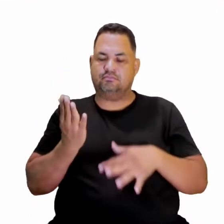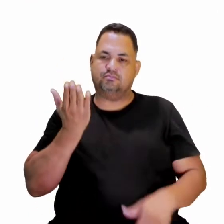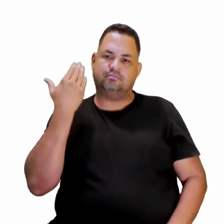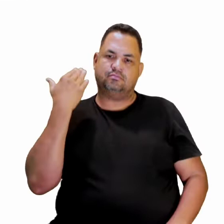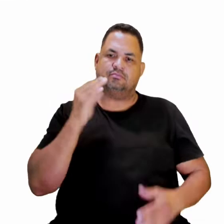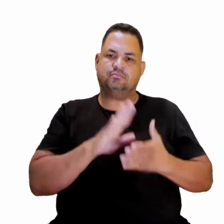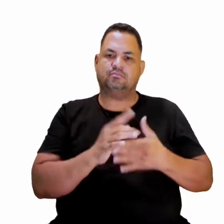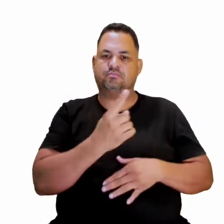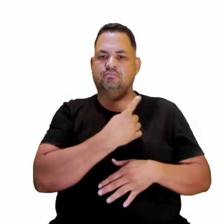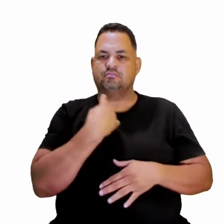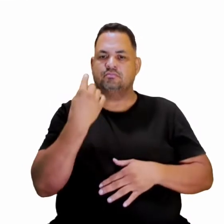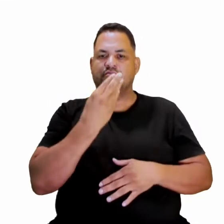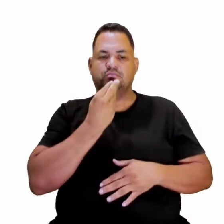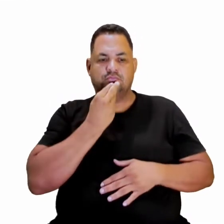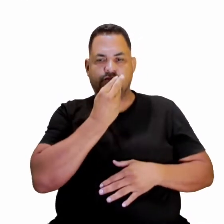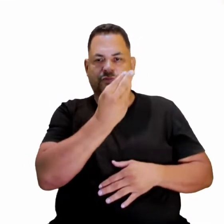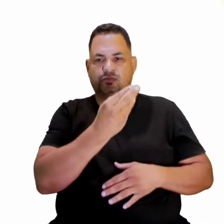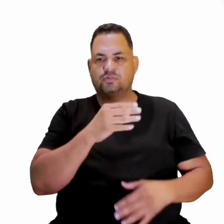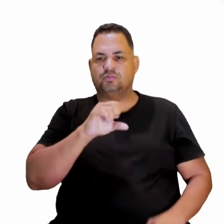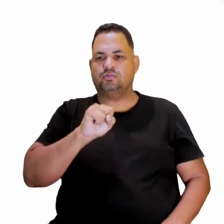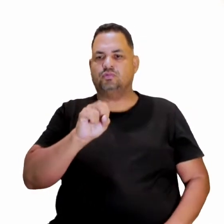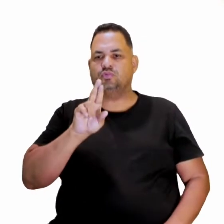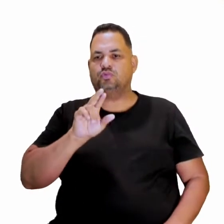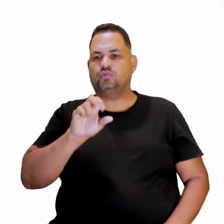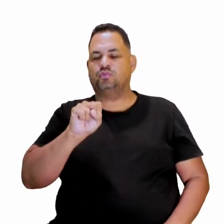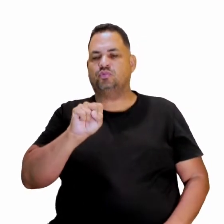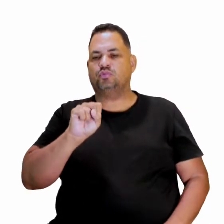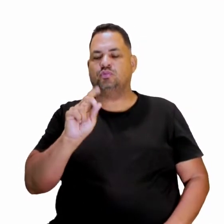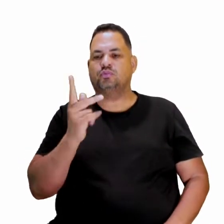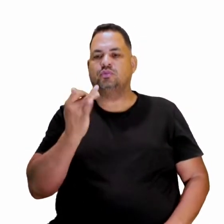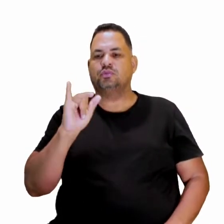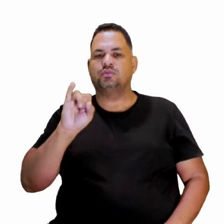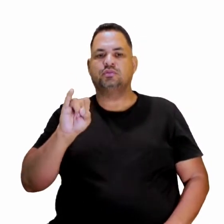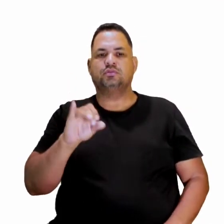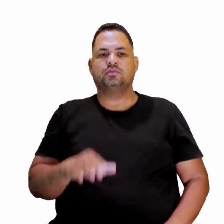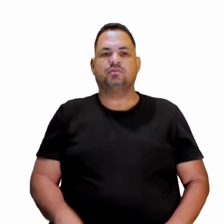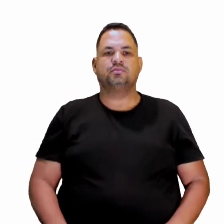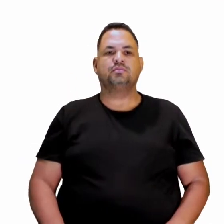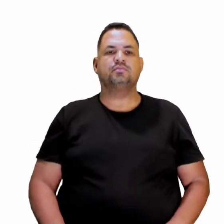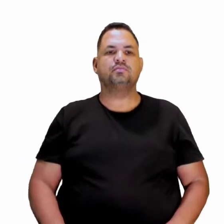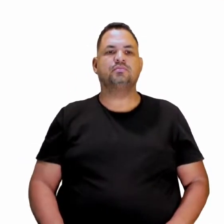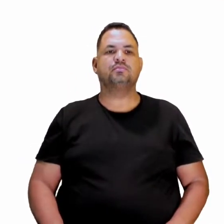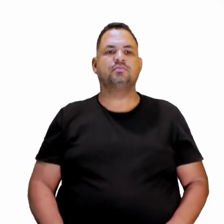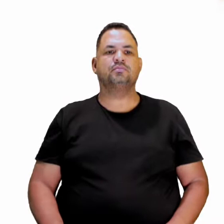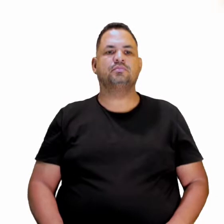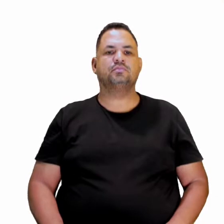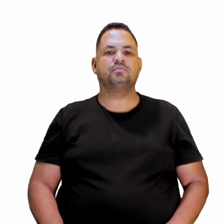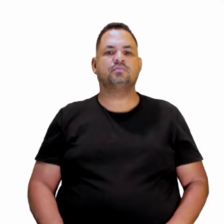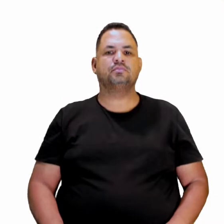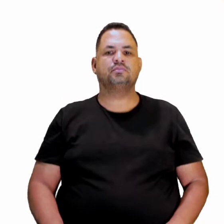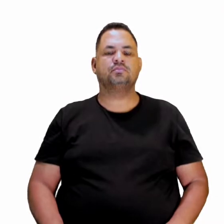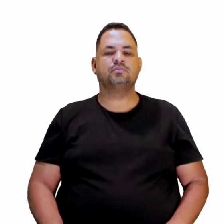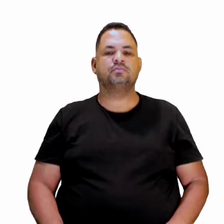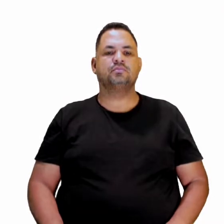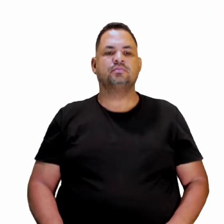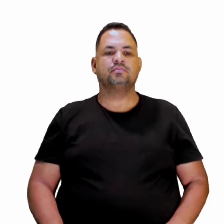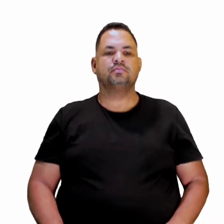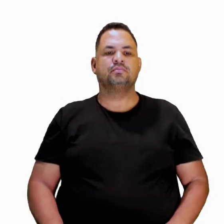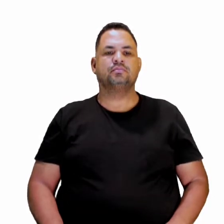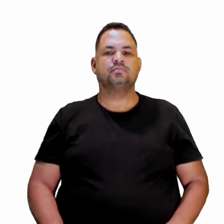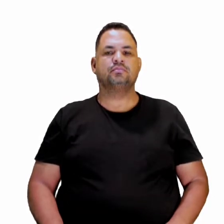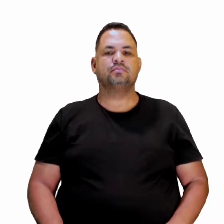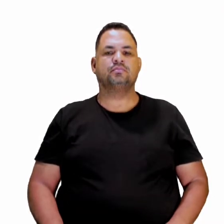Nós pedimos sushi. This is Lucas. He ordered a